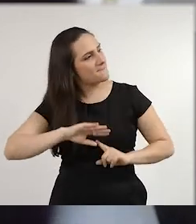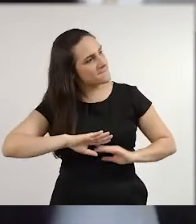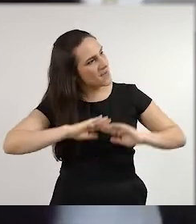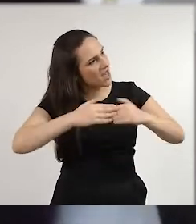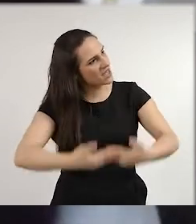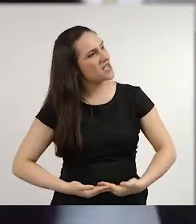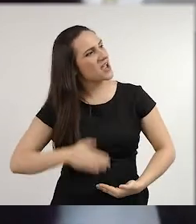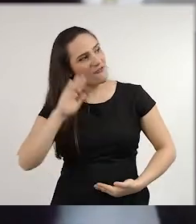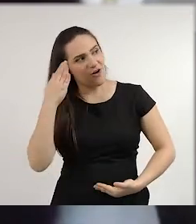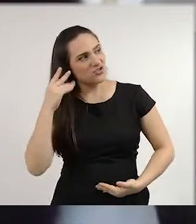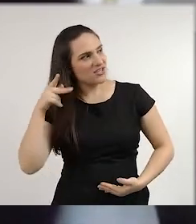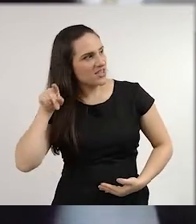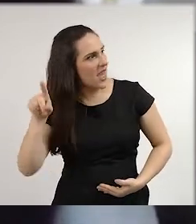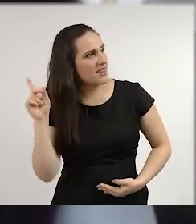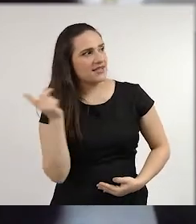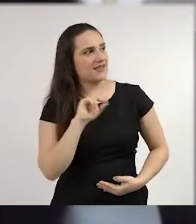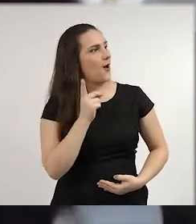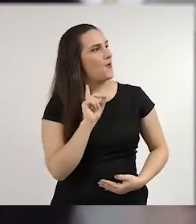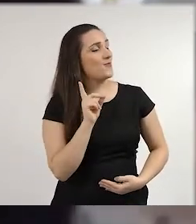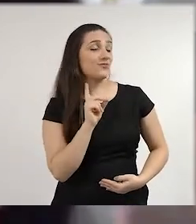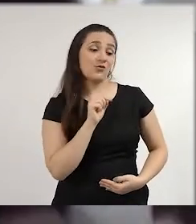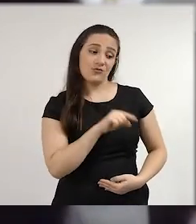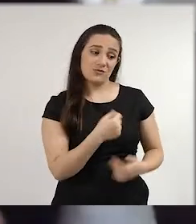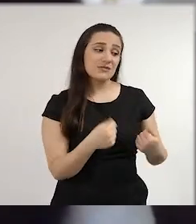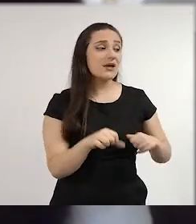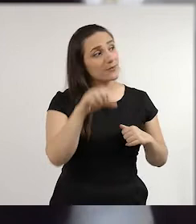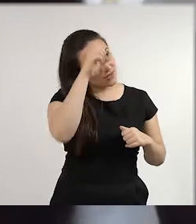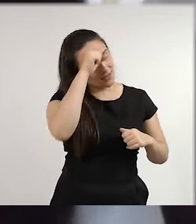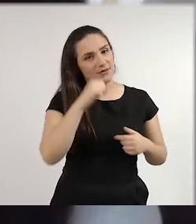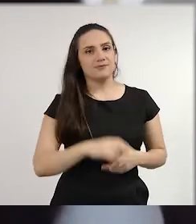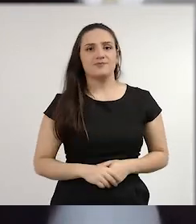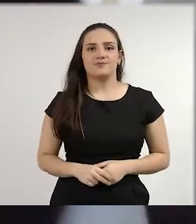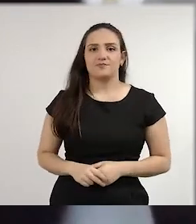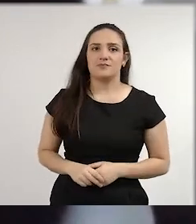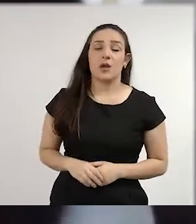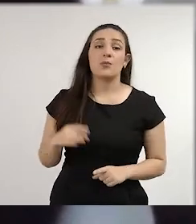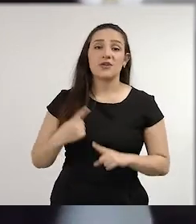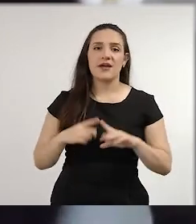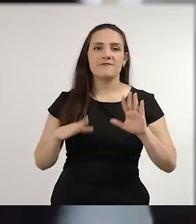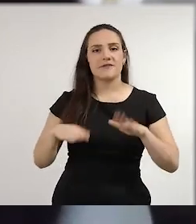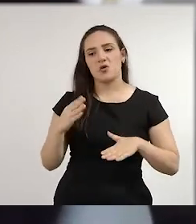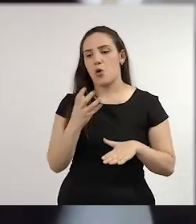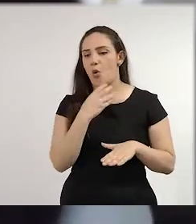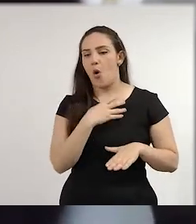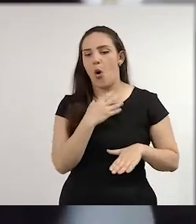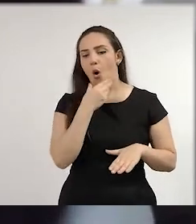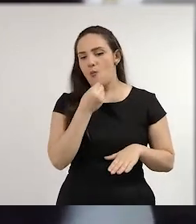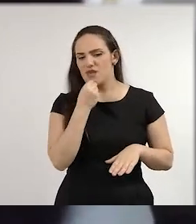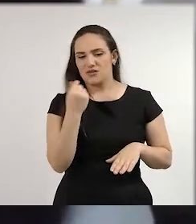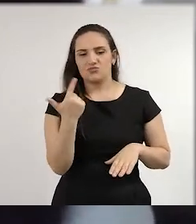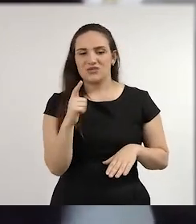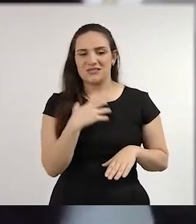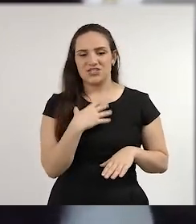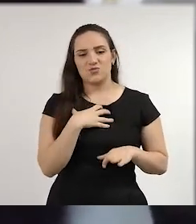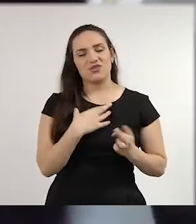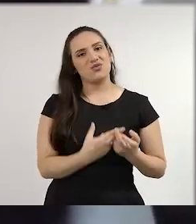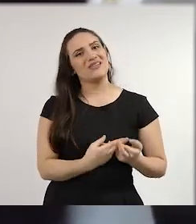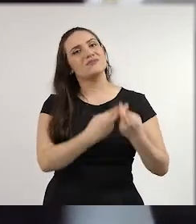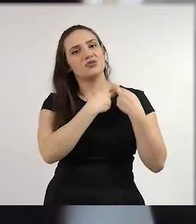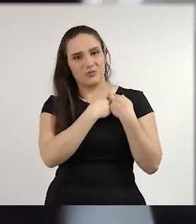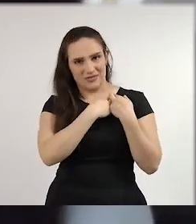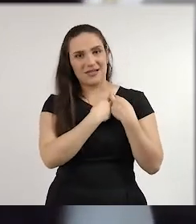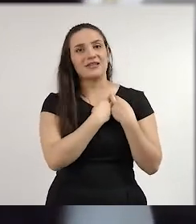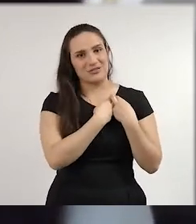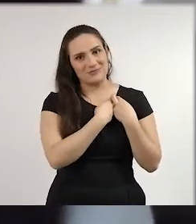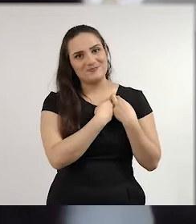processo gestacional, ela vai se tornando uma ilha. E isso tem um acometimento direto na função cognitiva